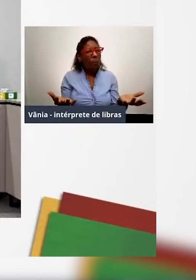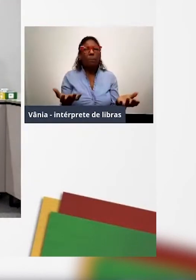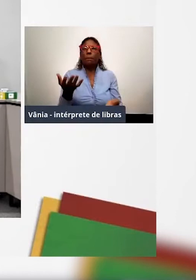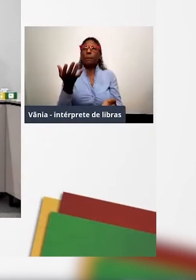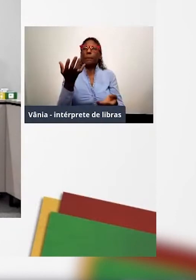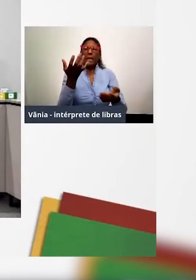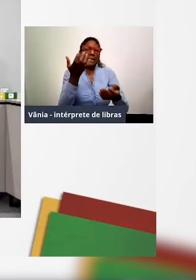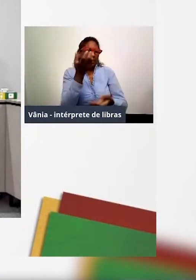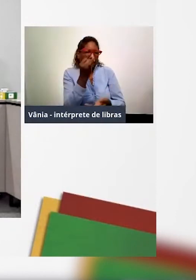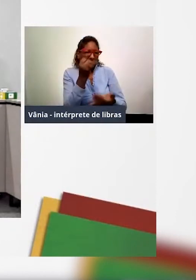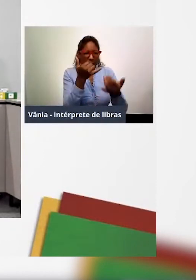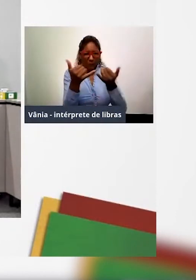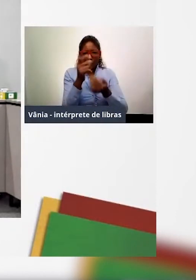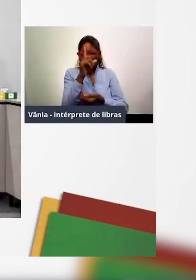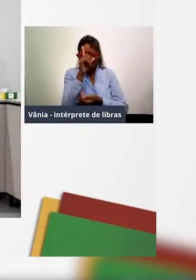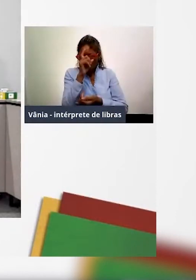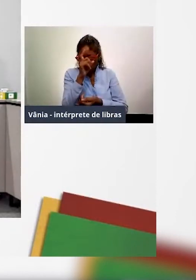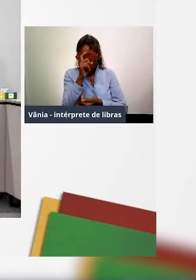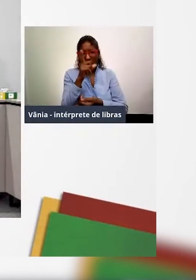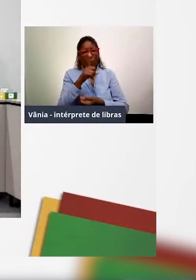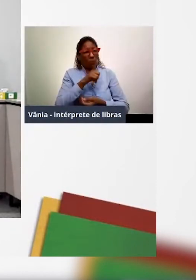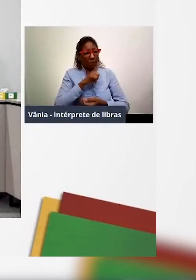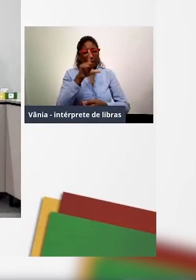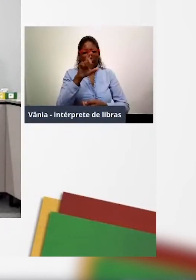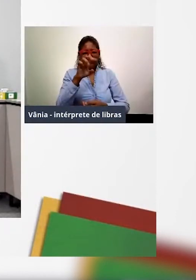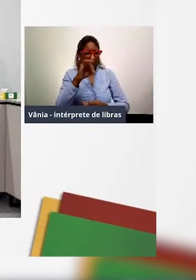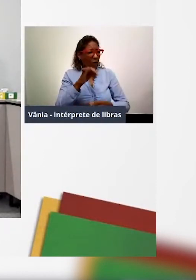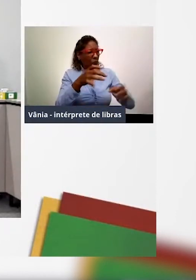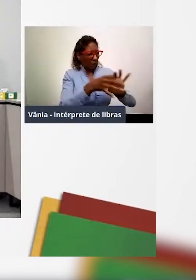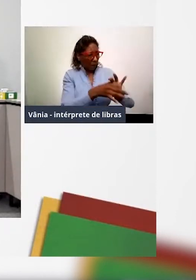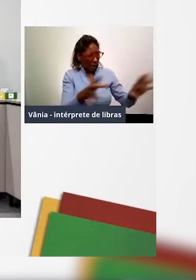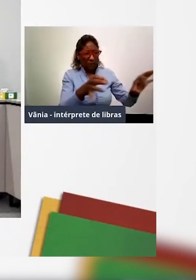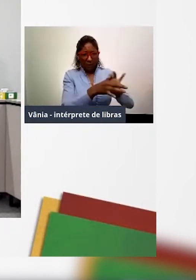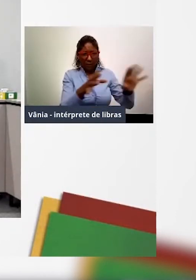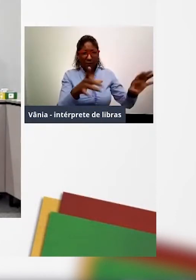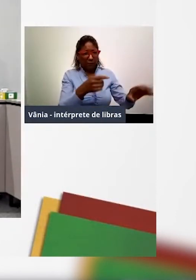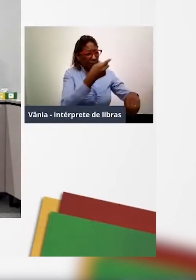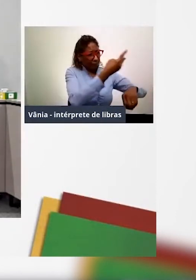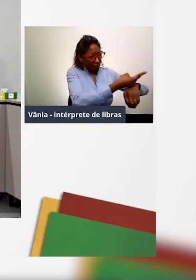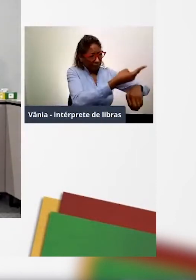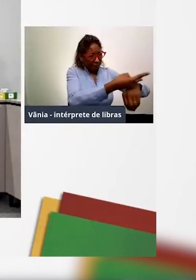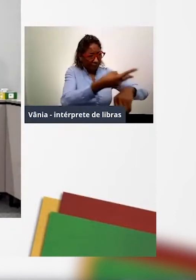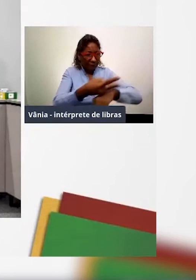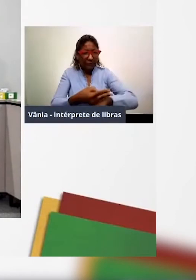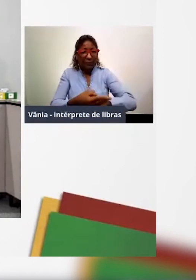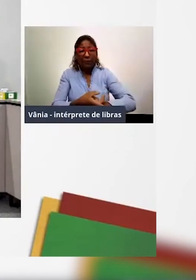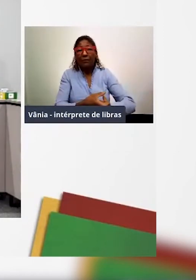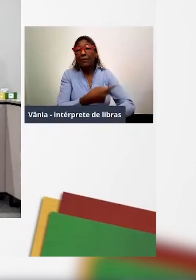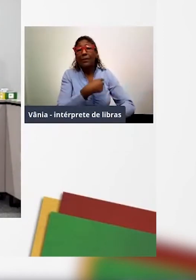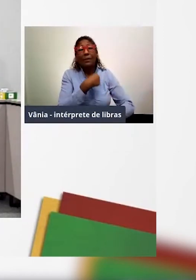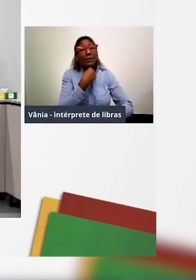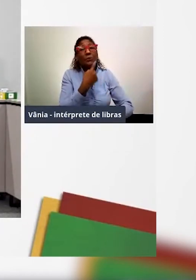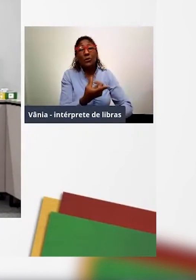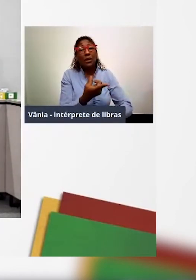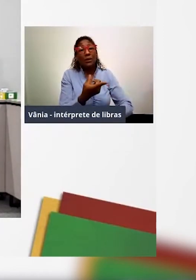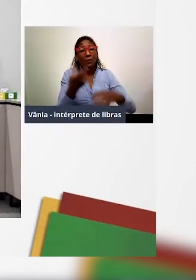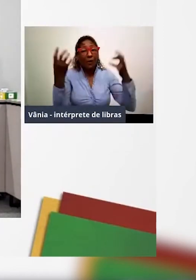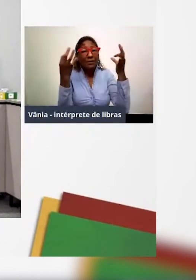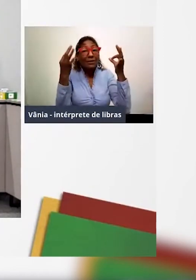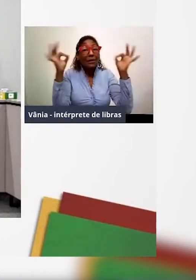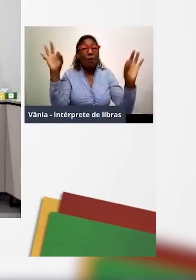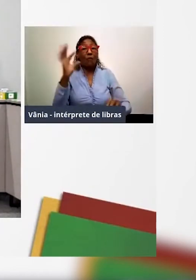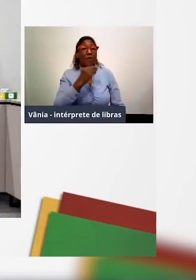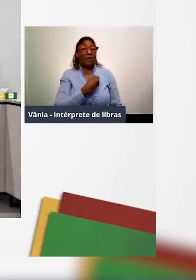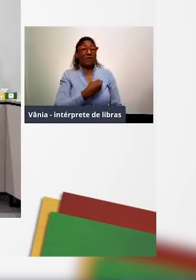capacidade infinita de expansão da estrutura hospitalar, não seria capaz de salvar as vidas